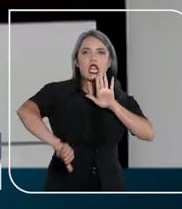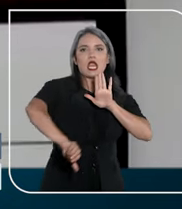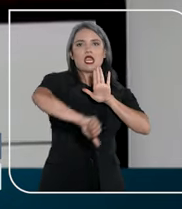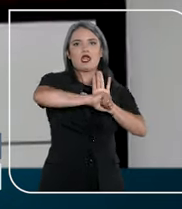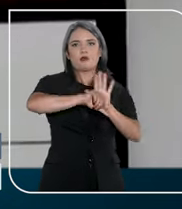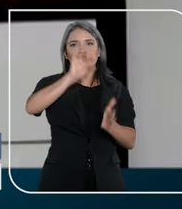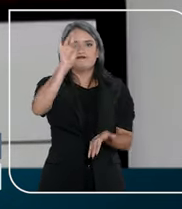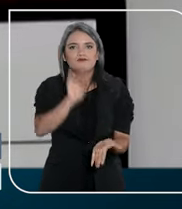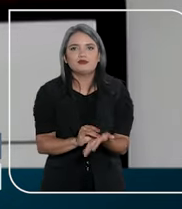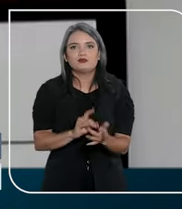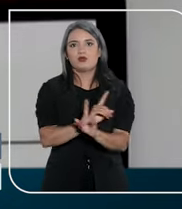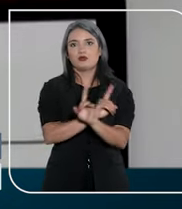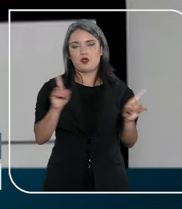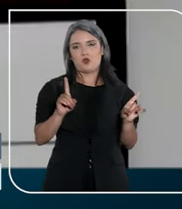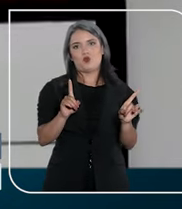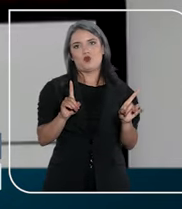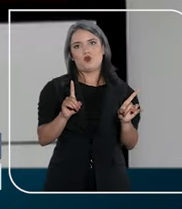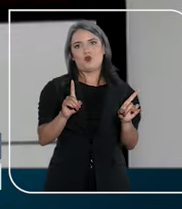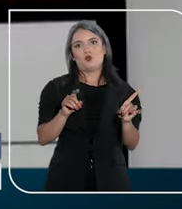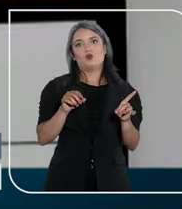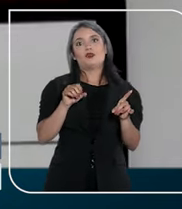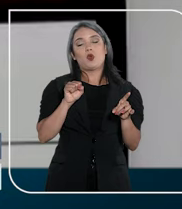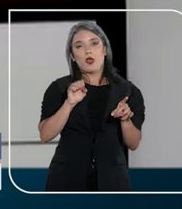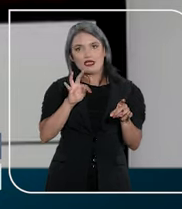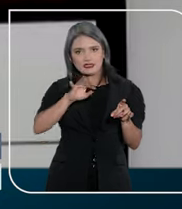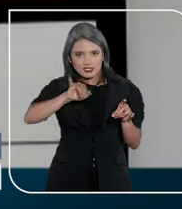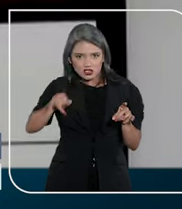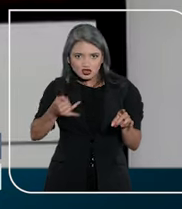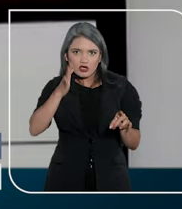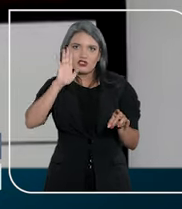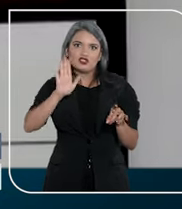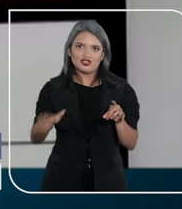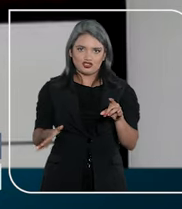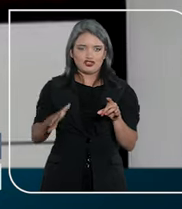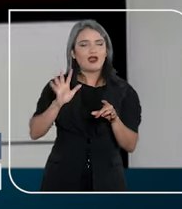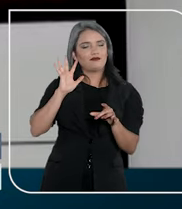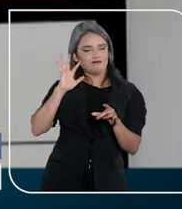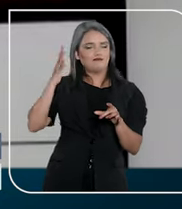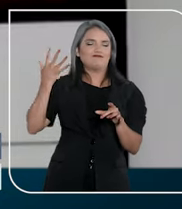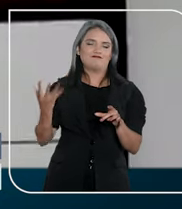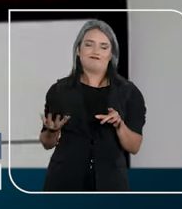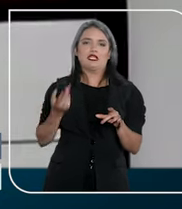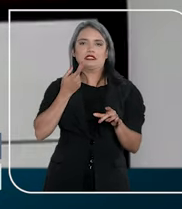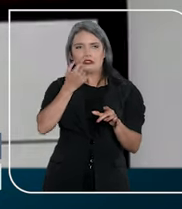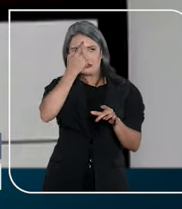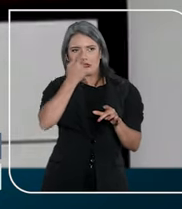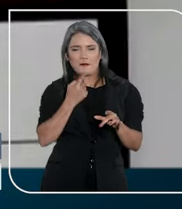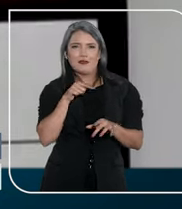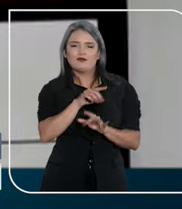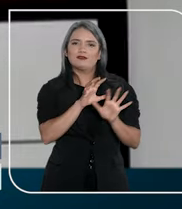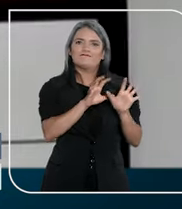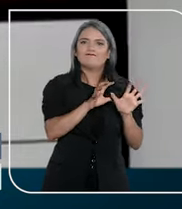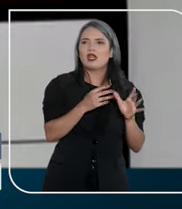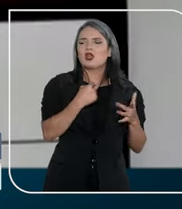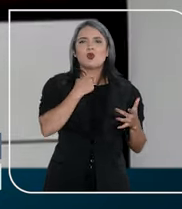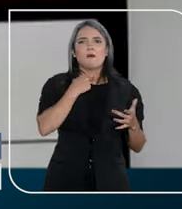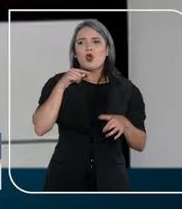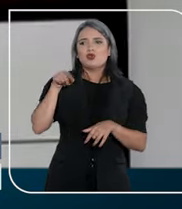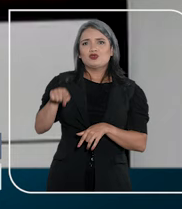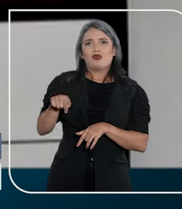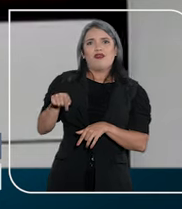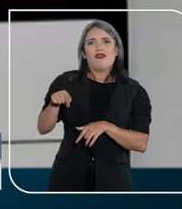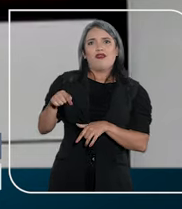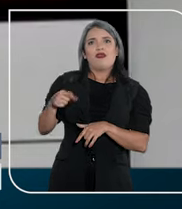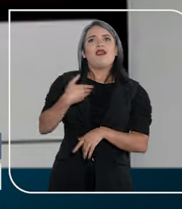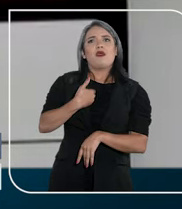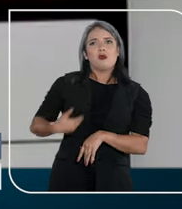Justiça e age muito bem. Eu não posso colocar, porque eu chamo isso, né? O cargo público no Brasil,